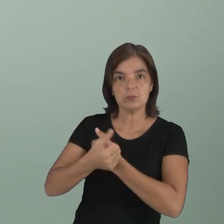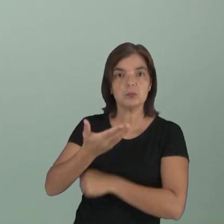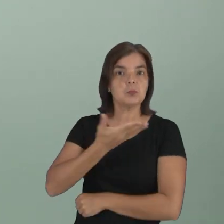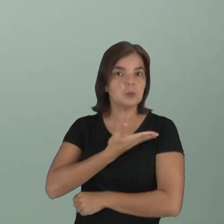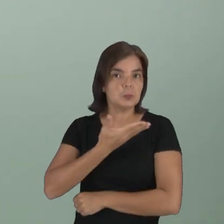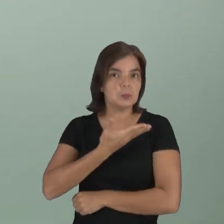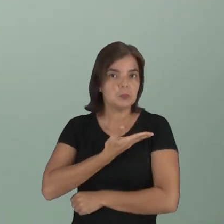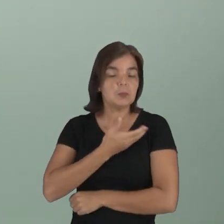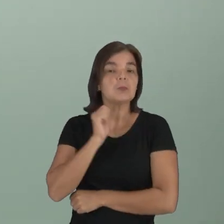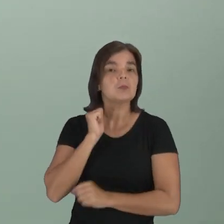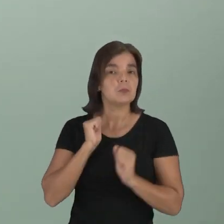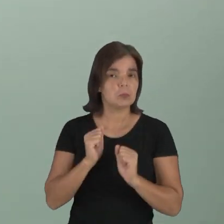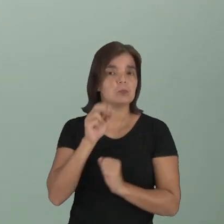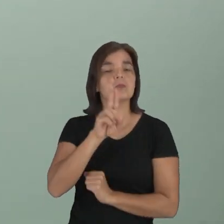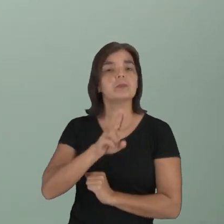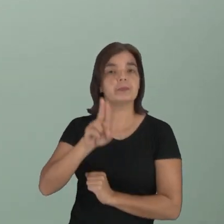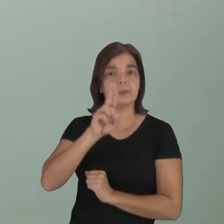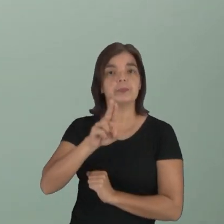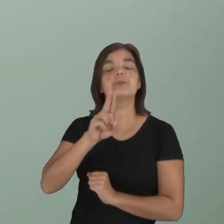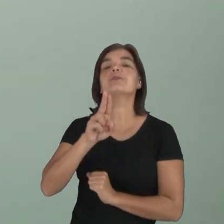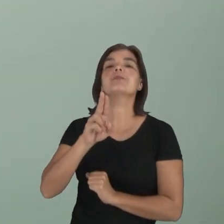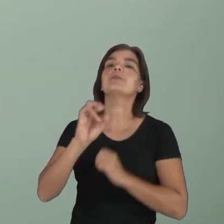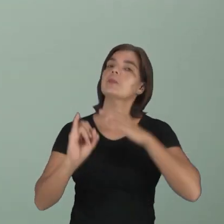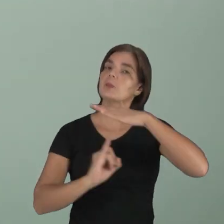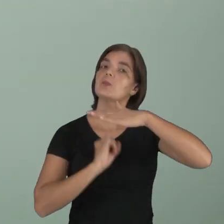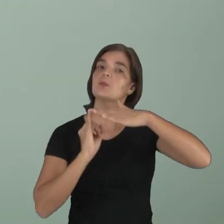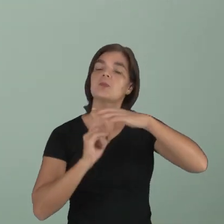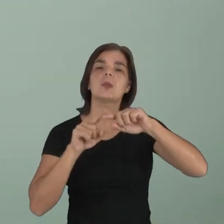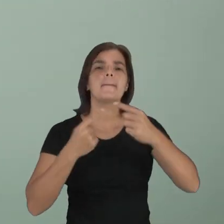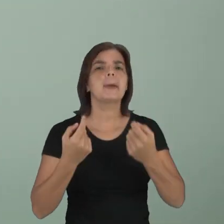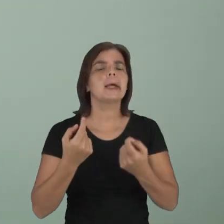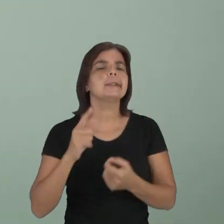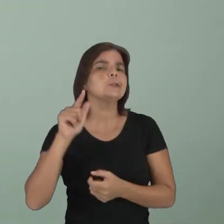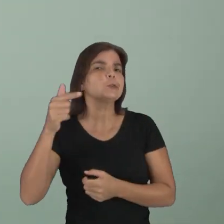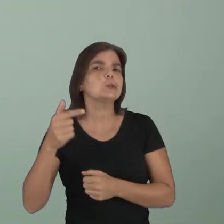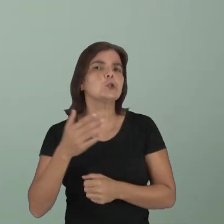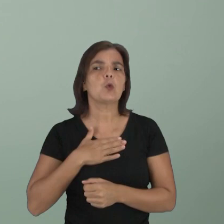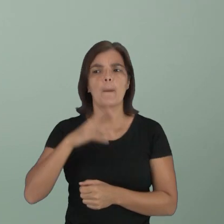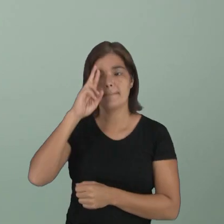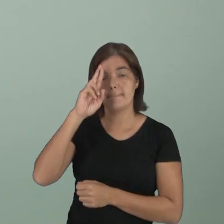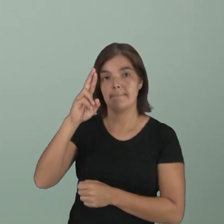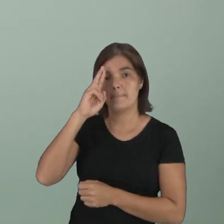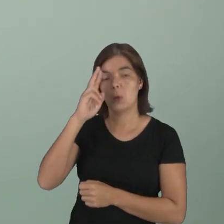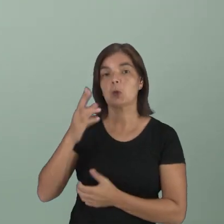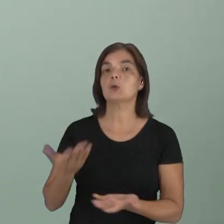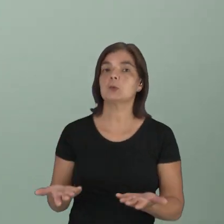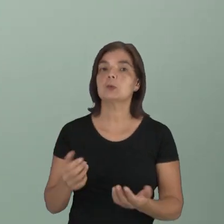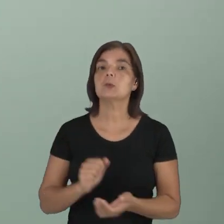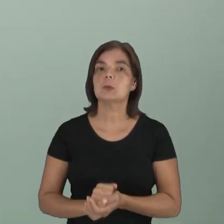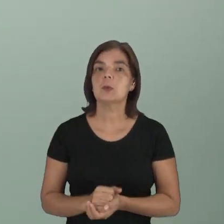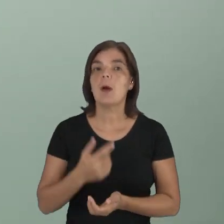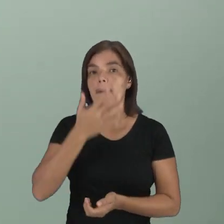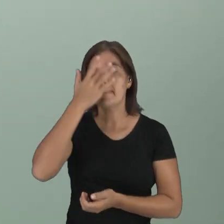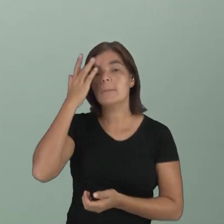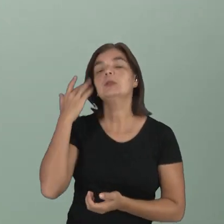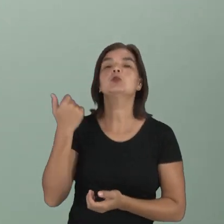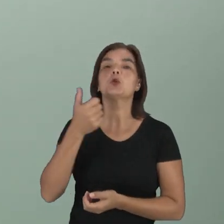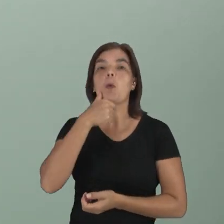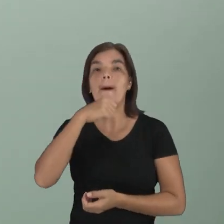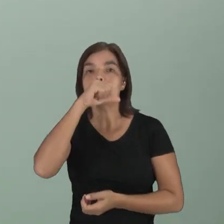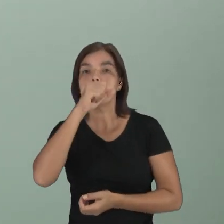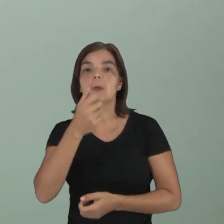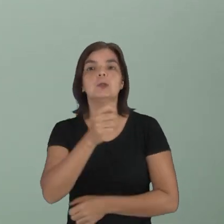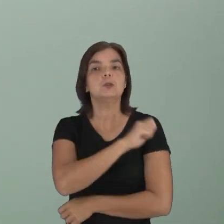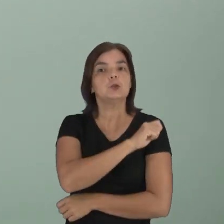uma amiga? Posso utilizar a linguagem informal. Ah, eu estou falando com o meu chefe, com o meu patrão, com a mãe de um